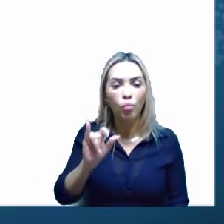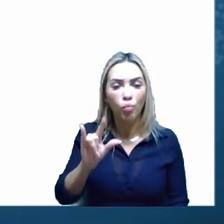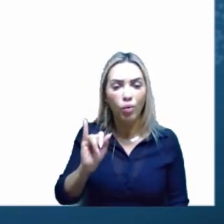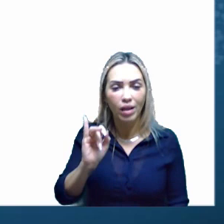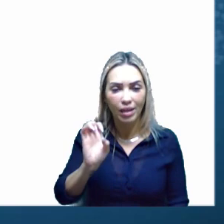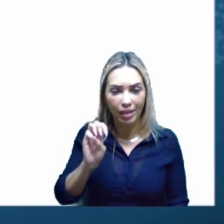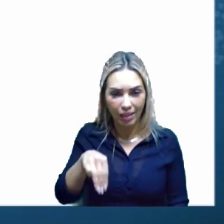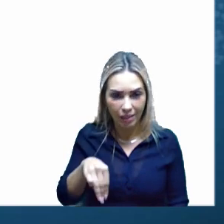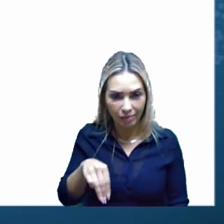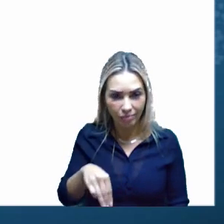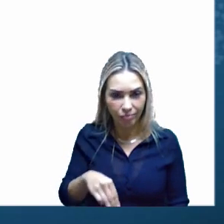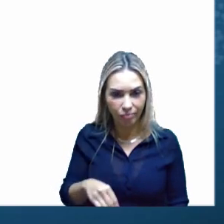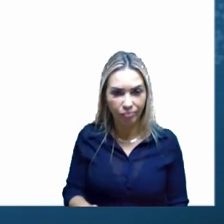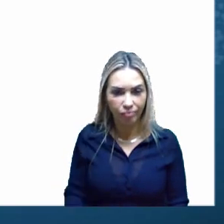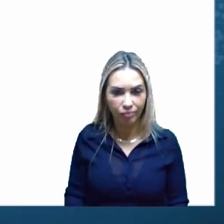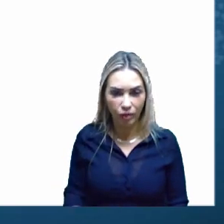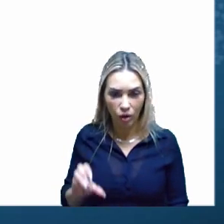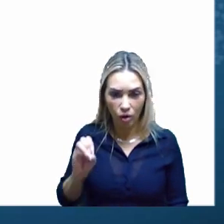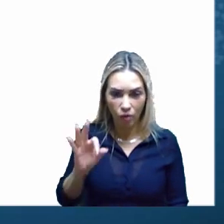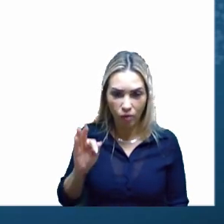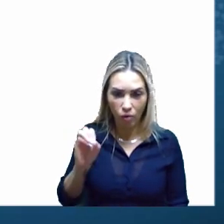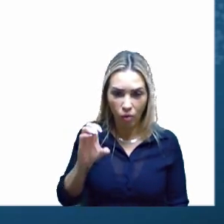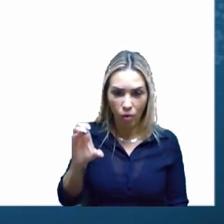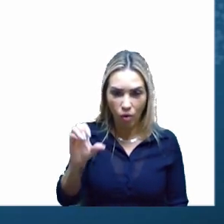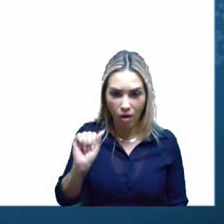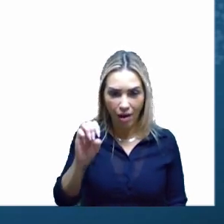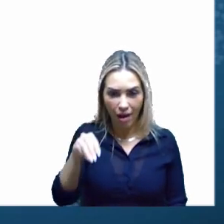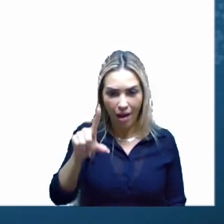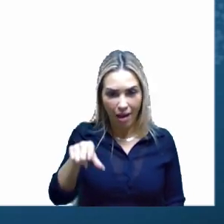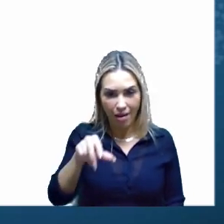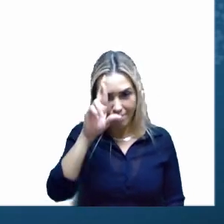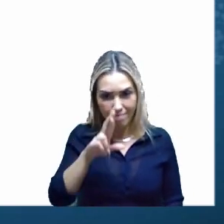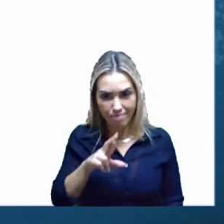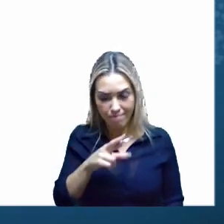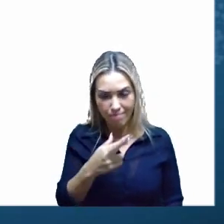de Ockham, ele que era um padre